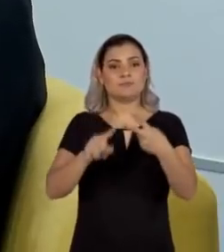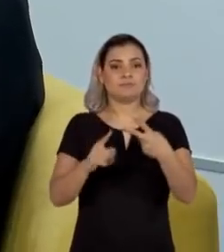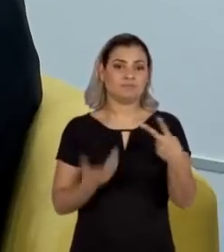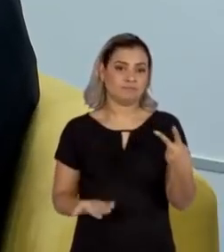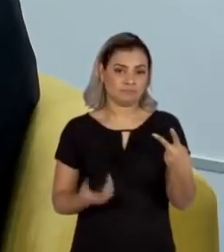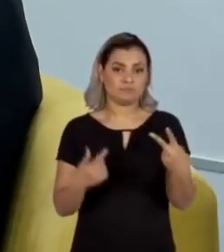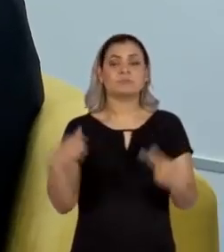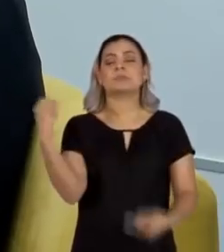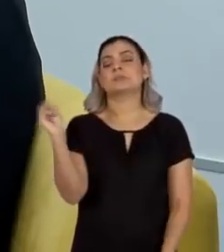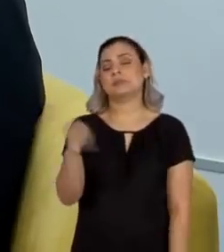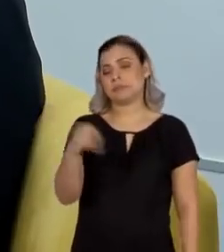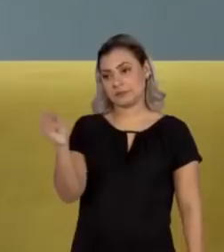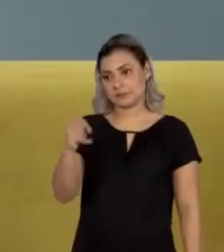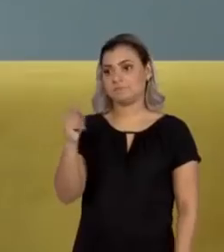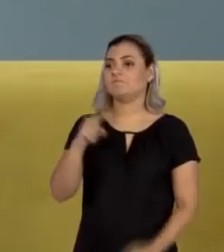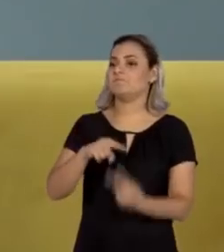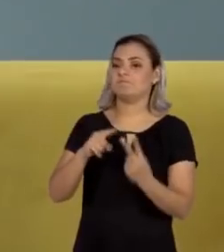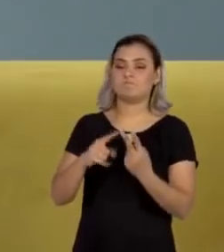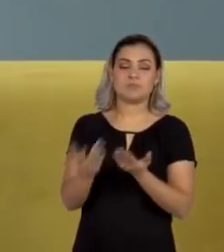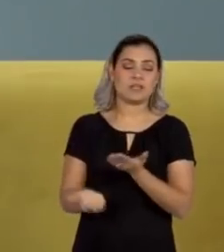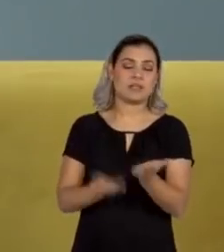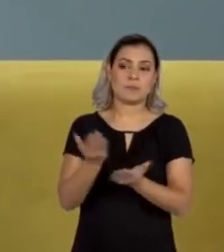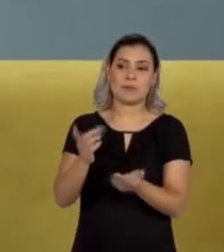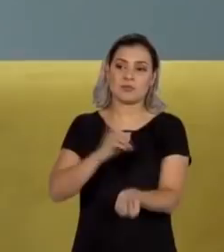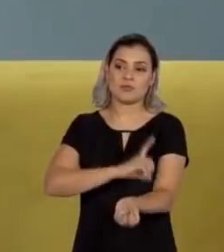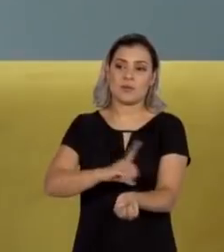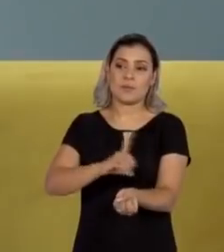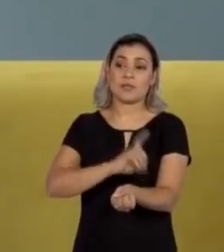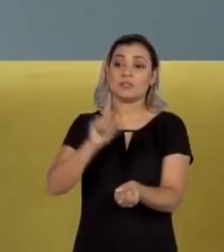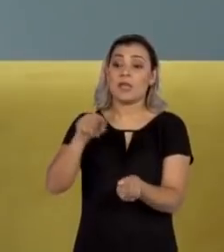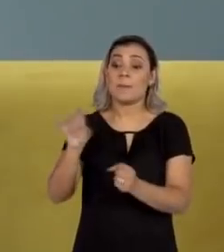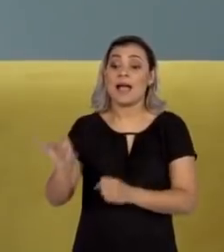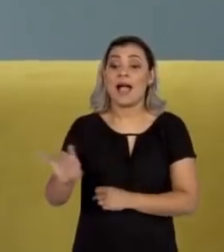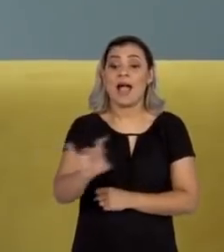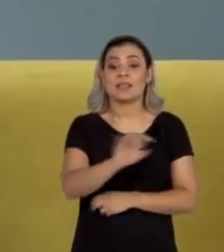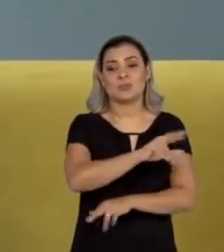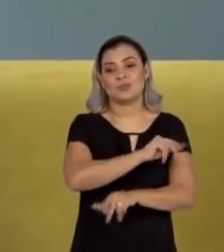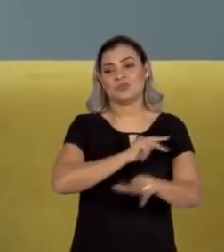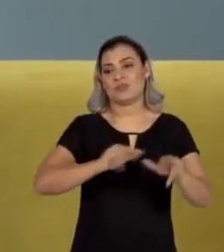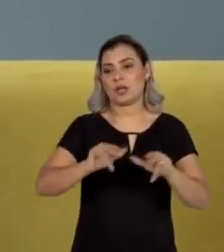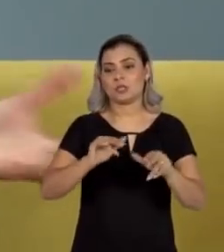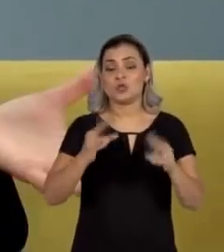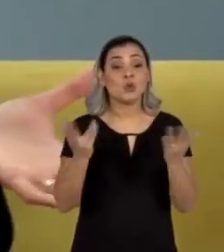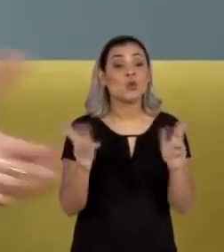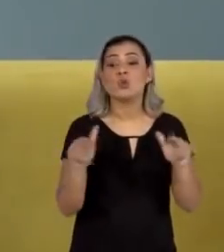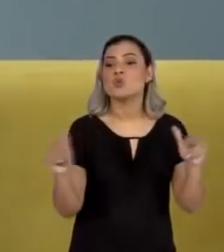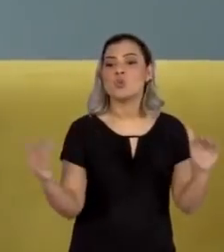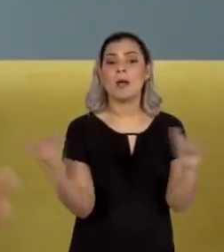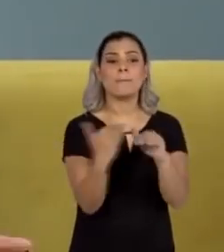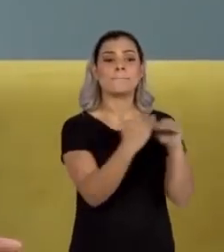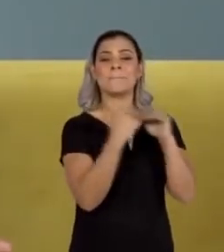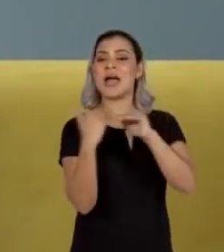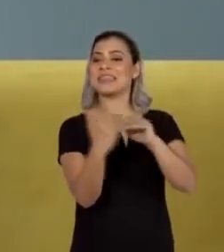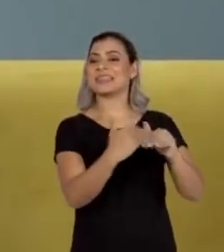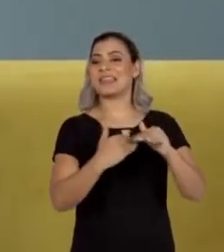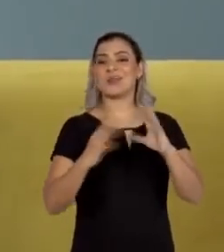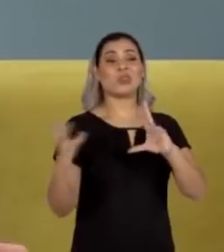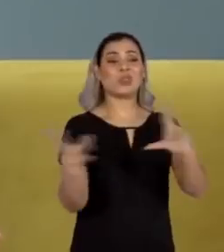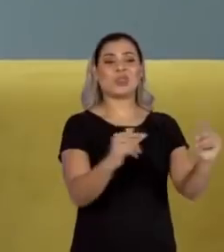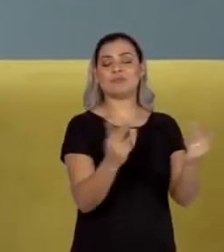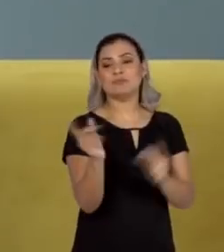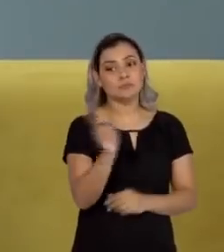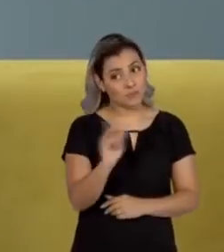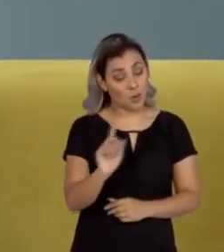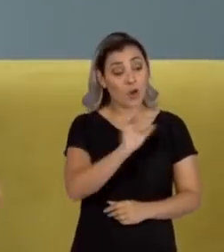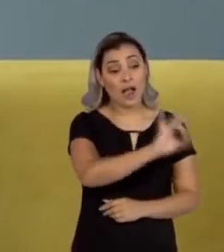individualizada. Muito. O tratamento do diabetes ele é sob medida. Né? Não existe uma receita de bolo que sirva para todos. Serve para todo mundo,